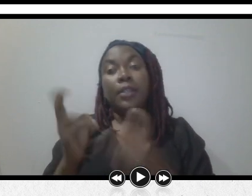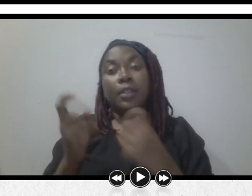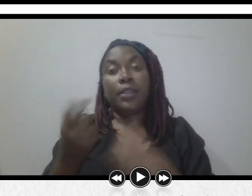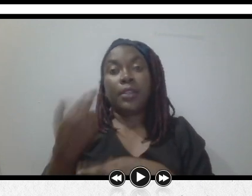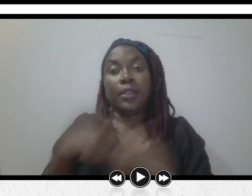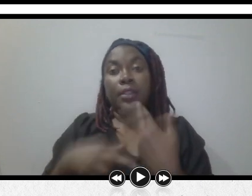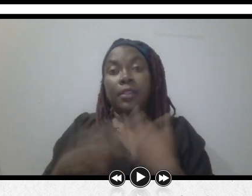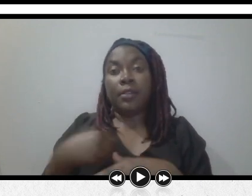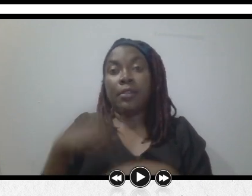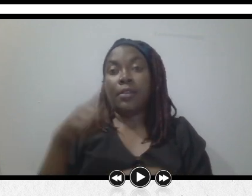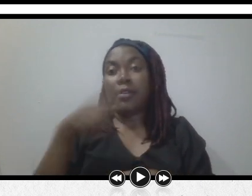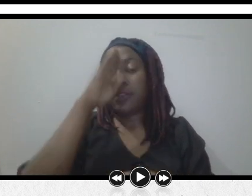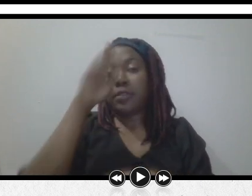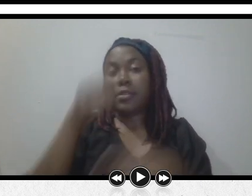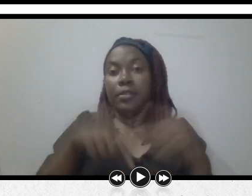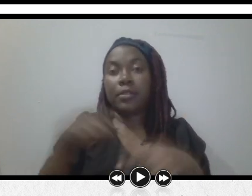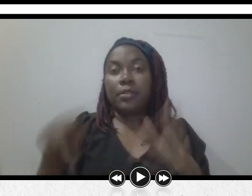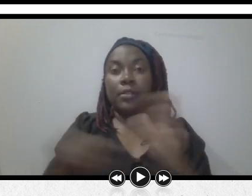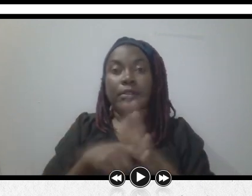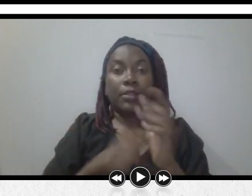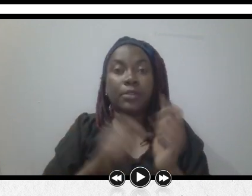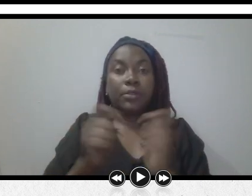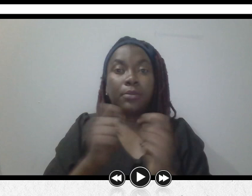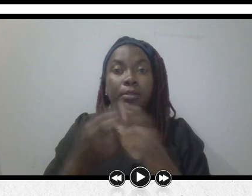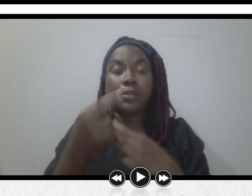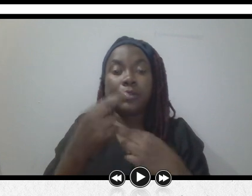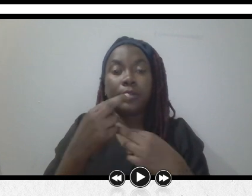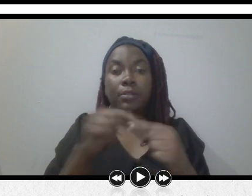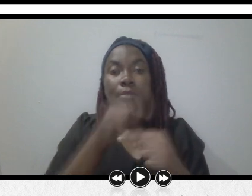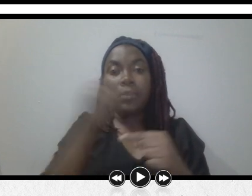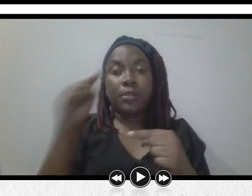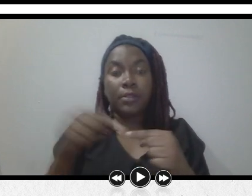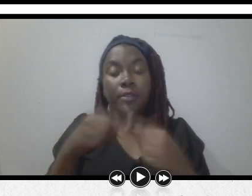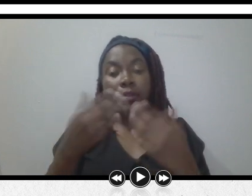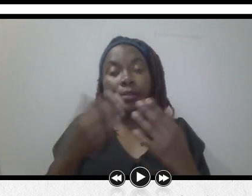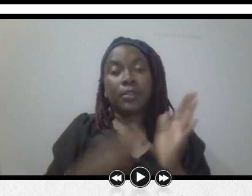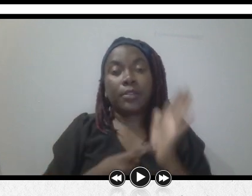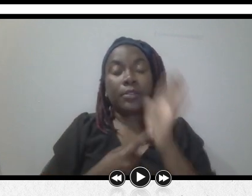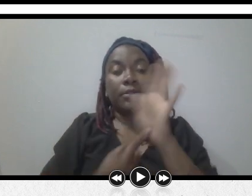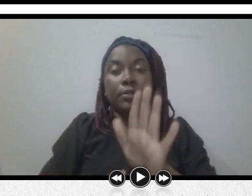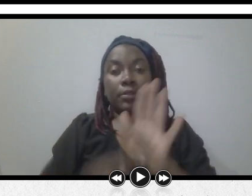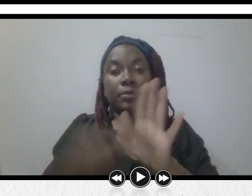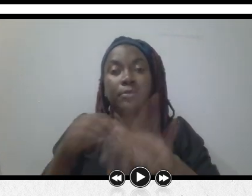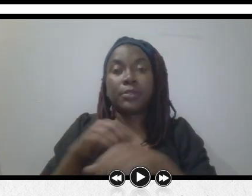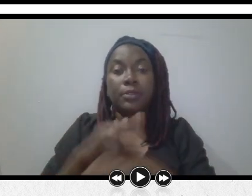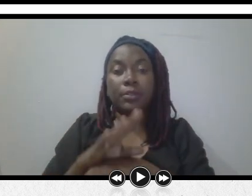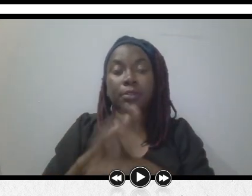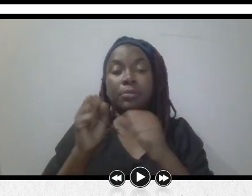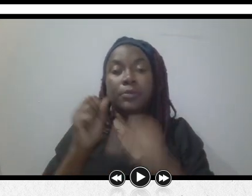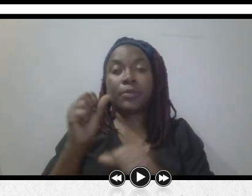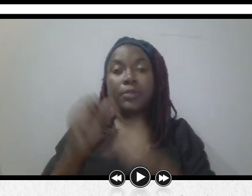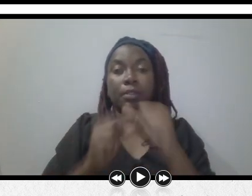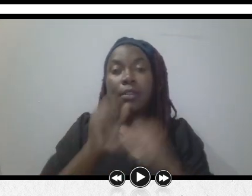Bom, né, dá para perceber que a reciclagem ela é um dos principais instrumentos da economia circular. E diante disso, gostaria de deixar